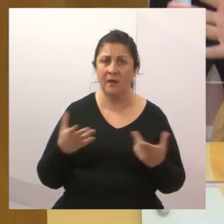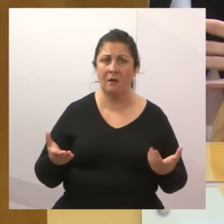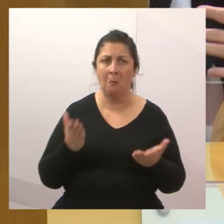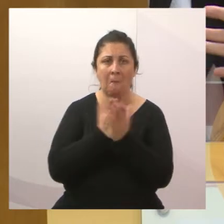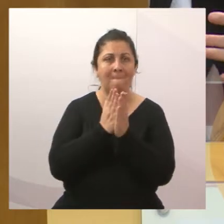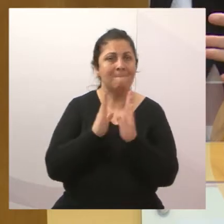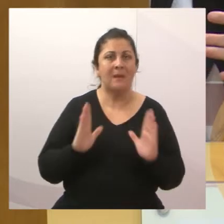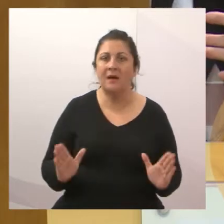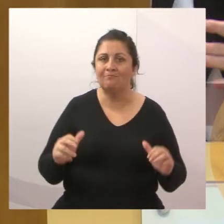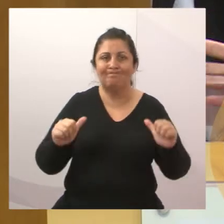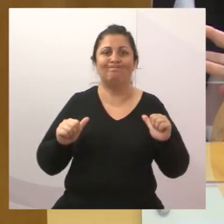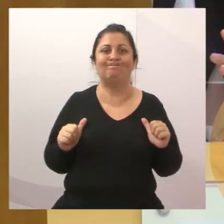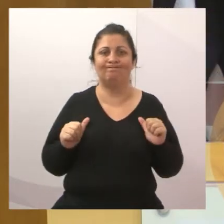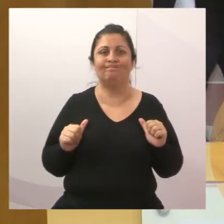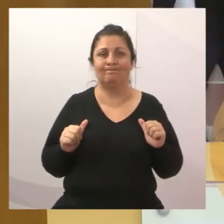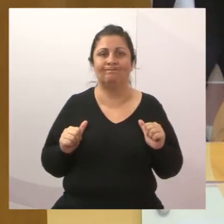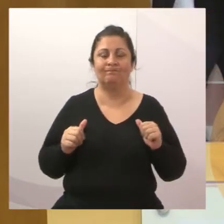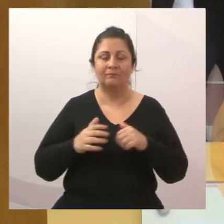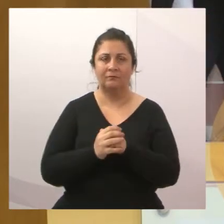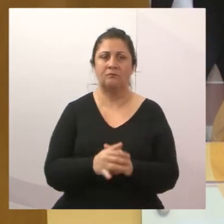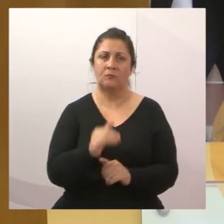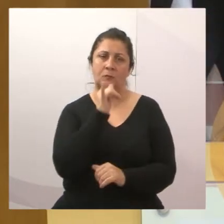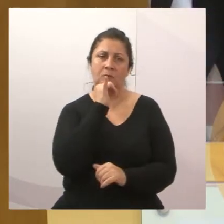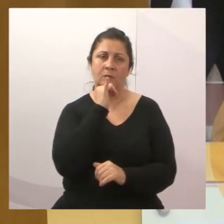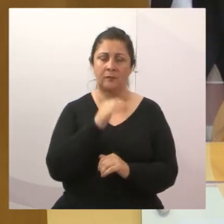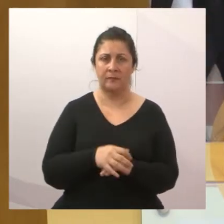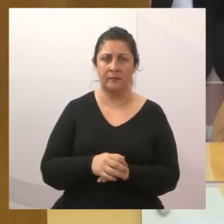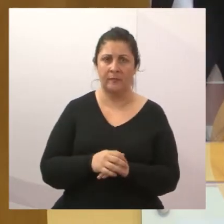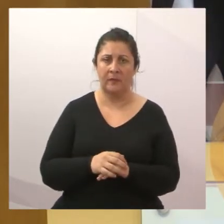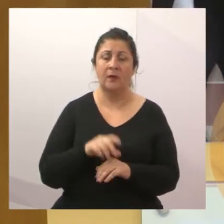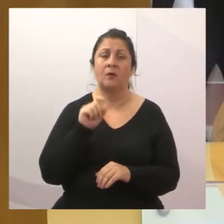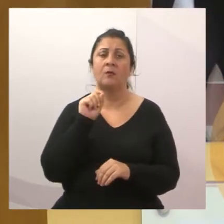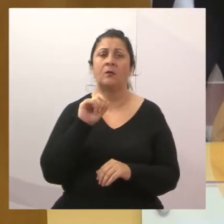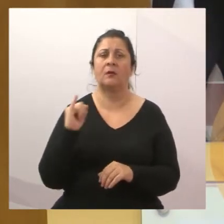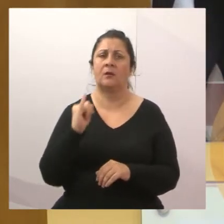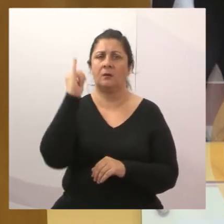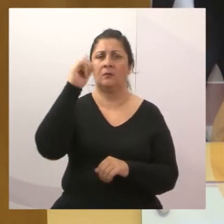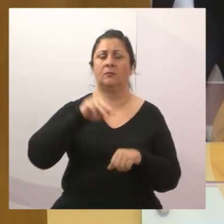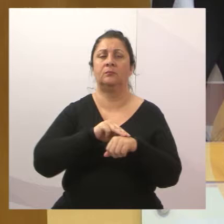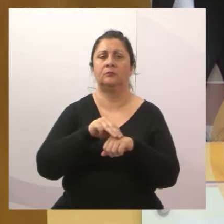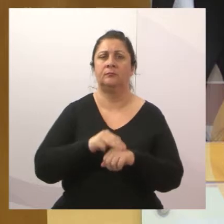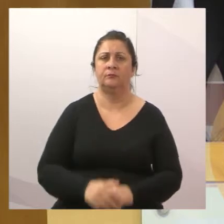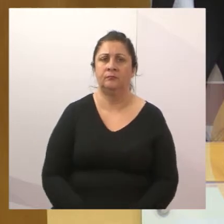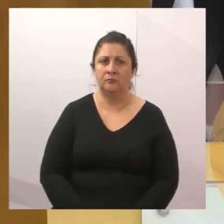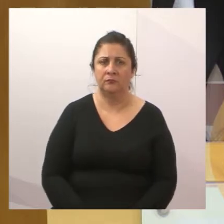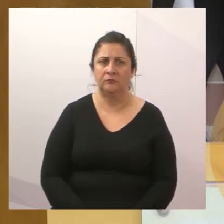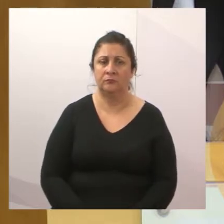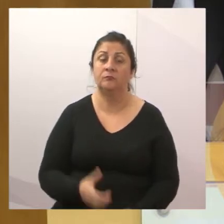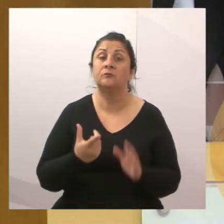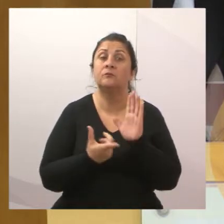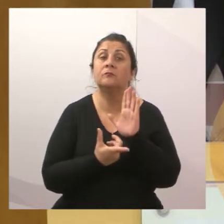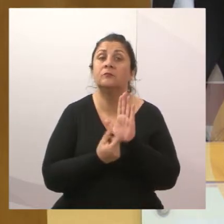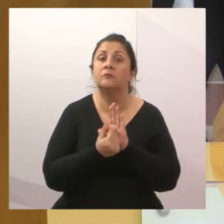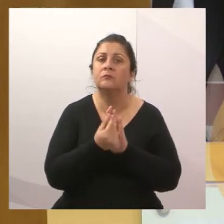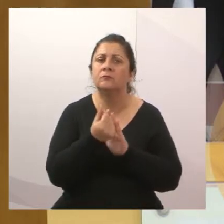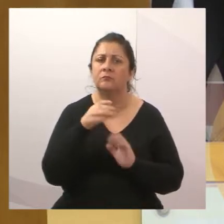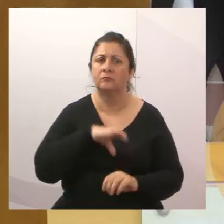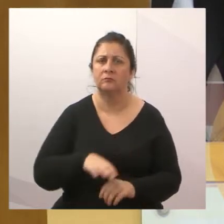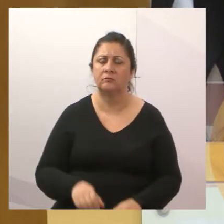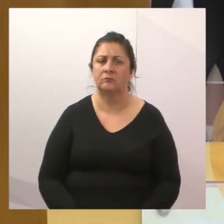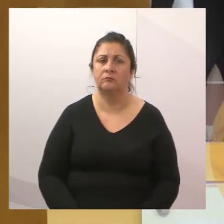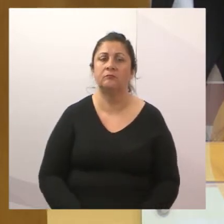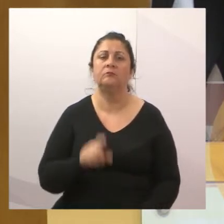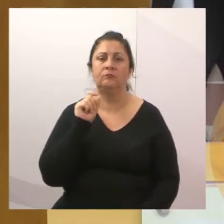está parada. Eu pego aqui, por exemplo, por que é importante a gente discutir isso? As receitas do município, o que